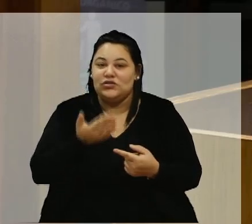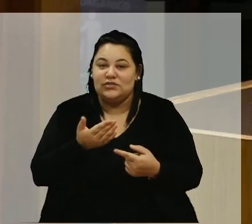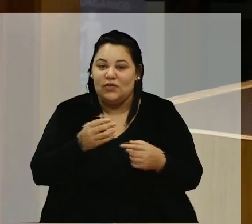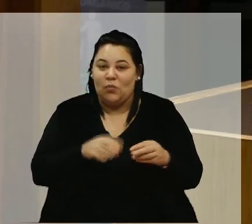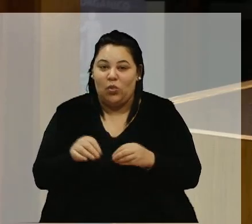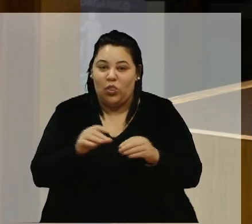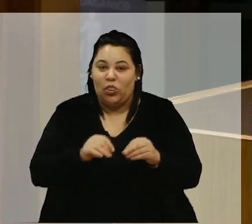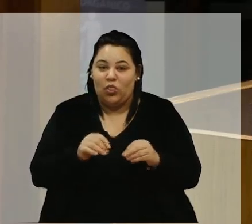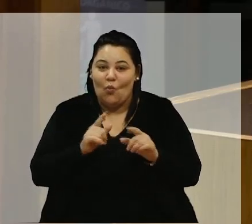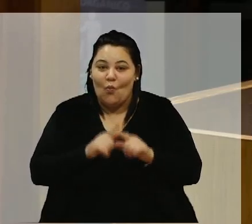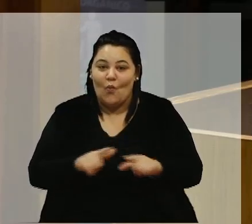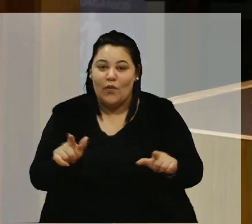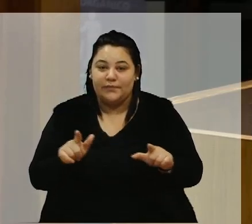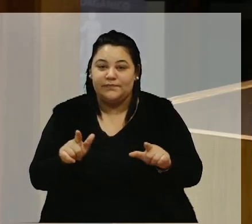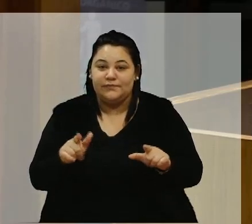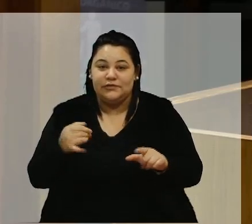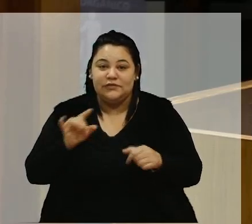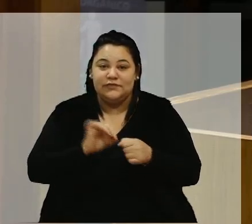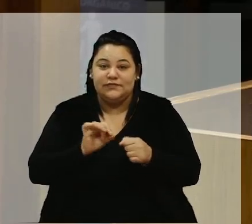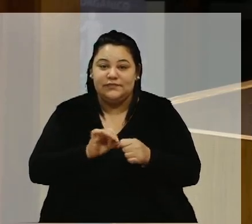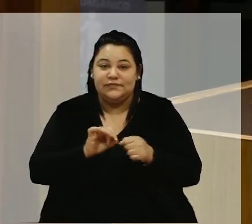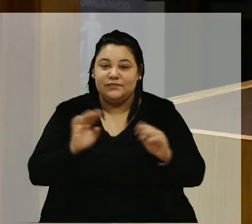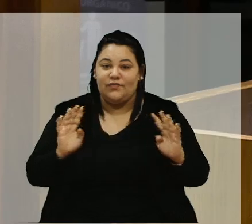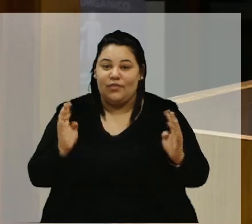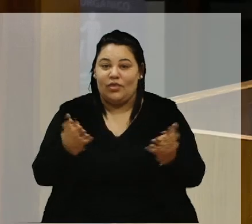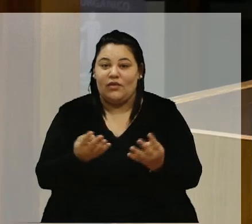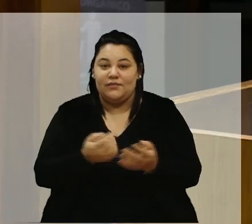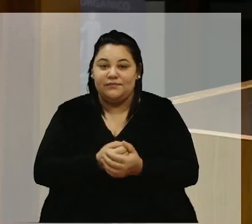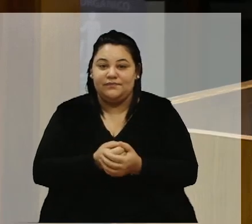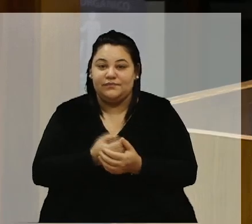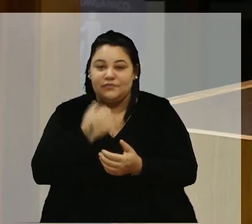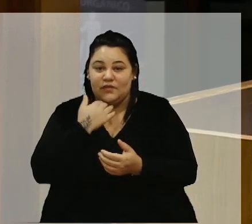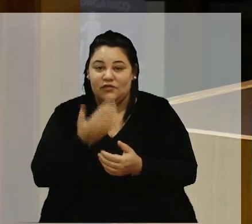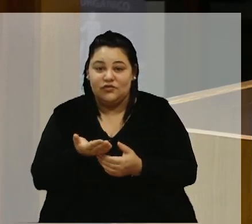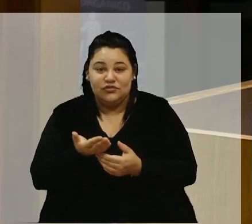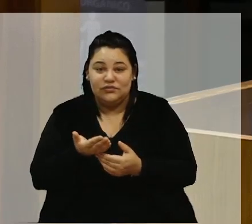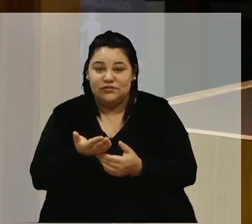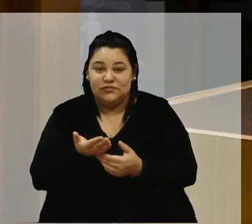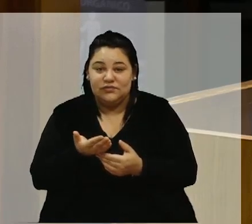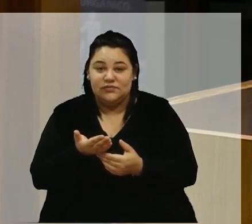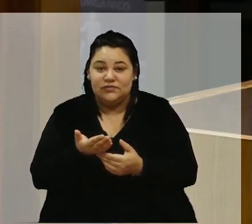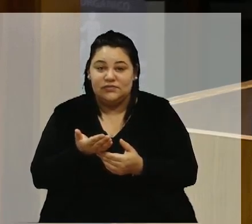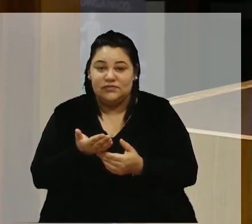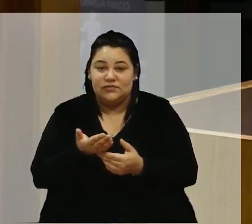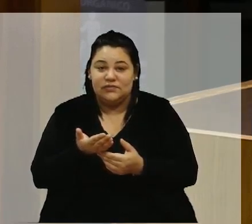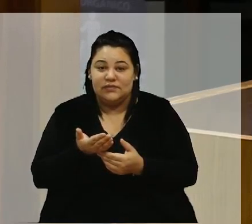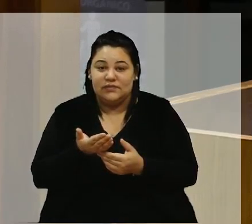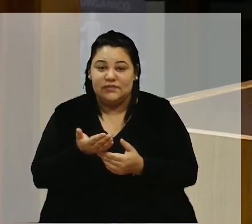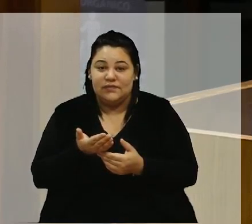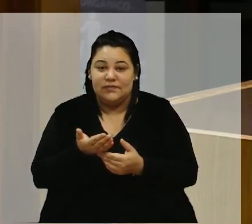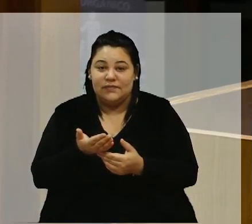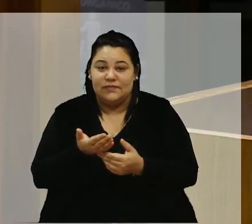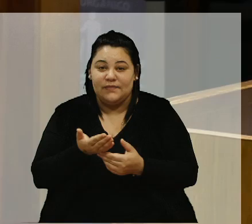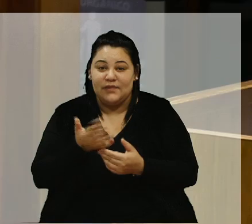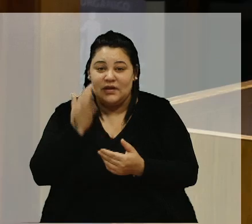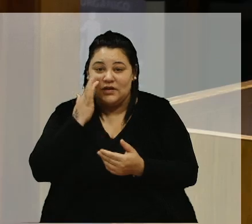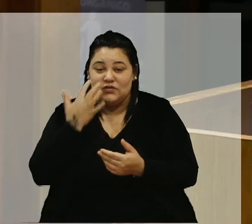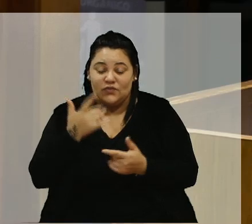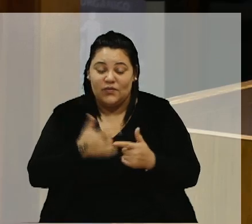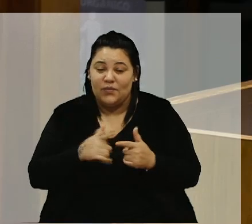Tega se não fizer a encosta. Não adianta desassorear o Pinhal se não fazer a